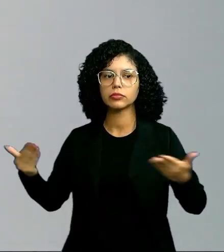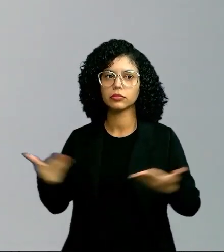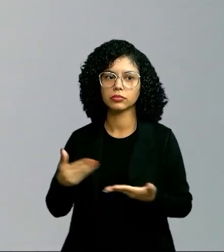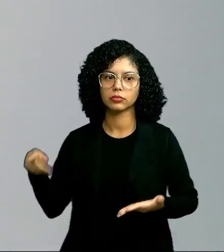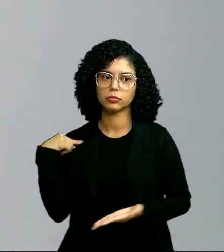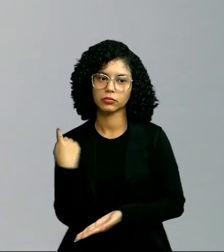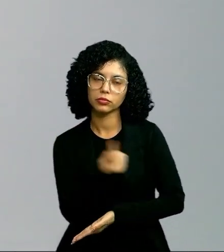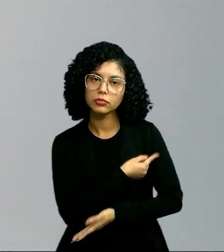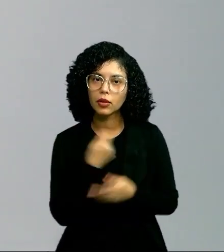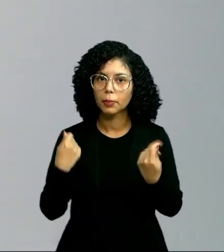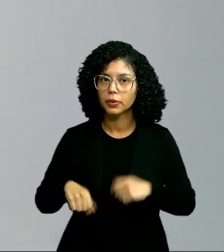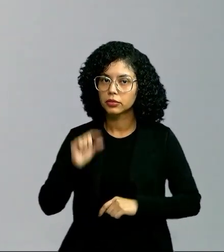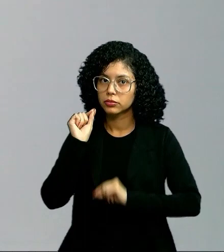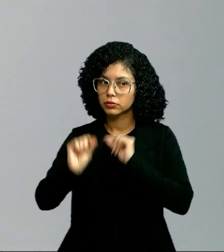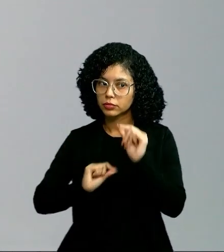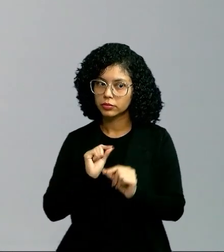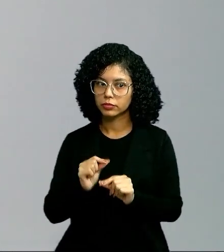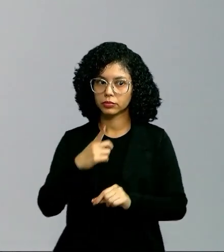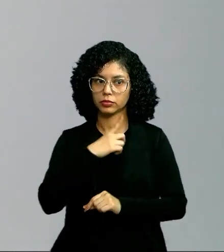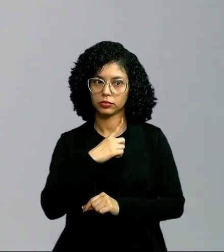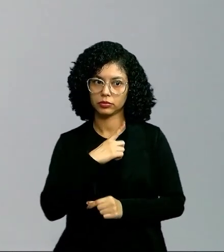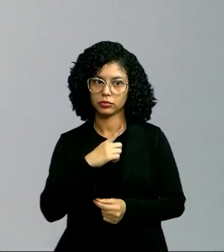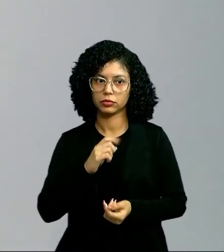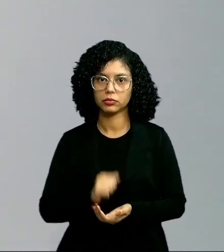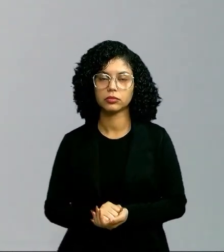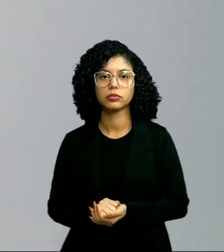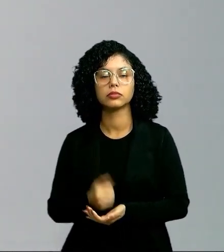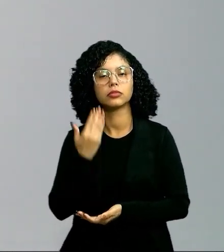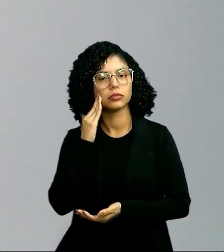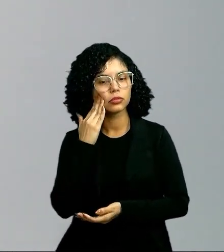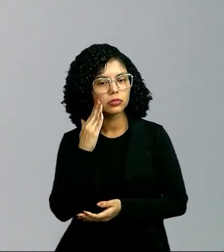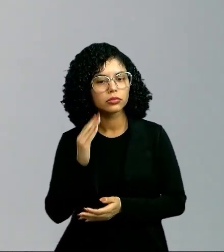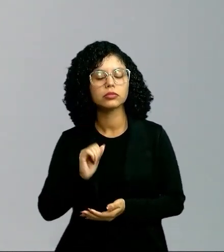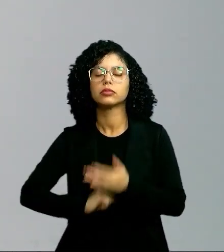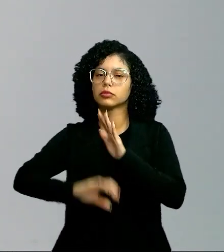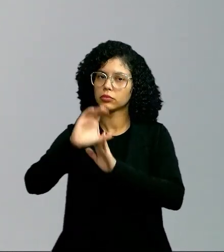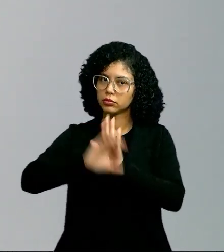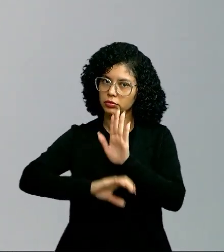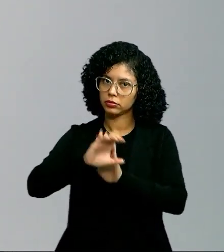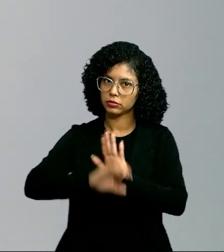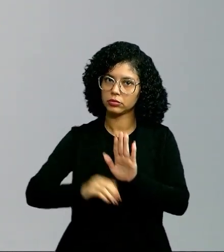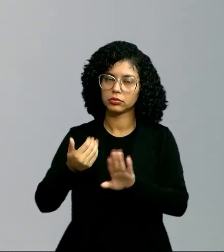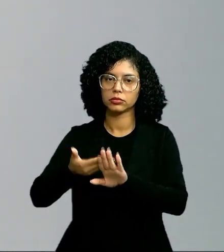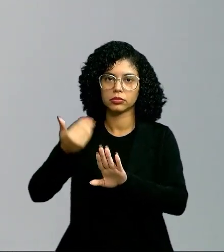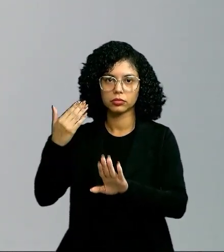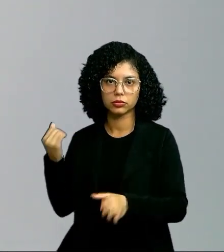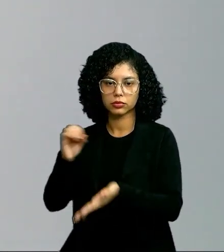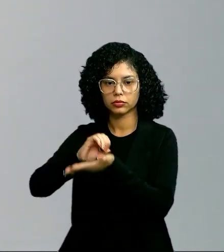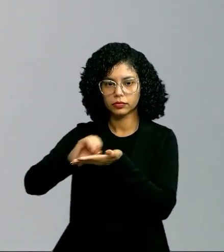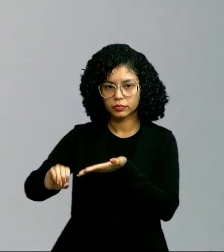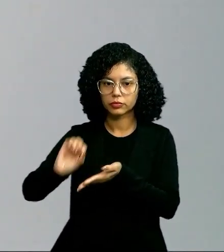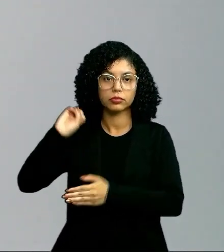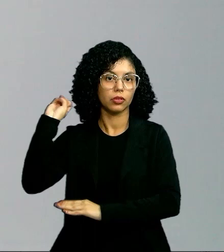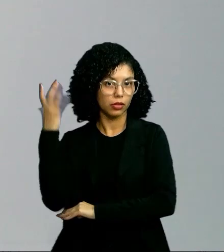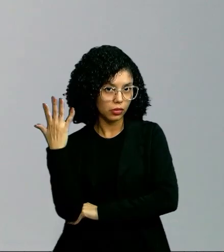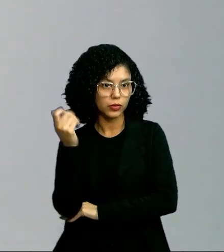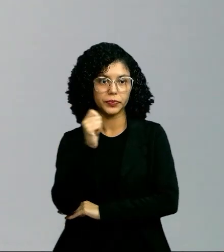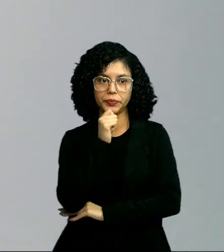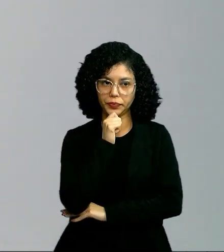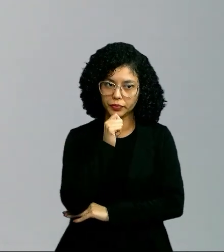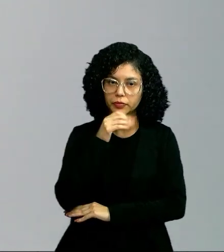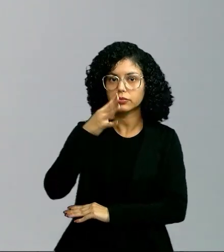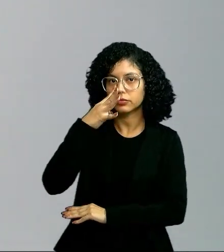hoje, é necessário que você tenha compreendido os conceitos dos compostos orgânicos. Caso você ainda não